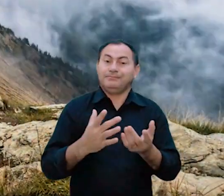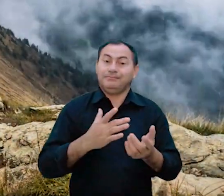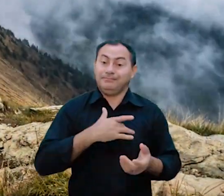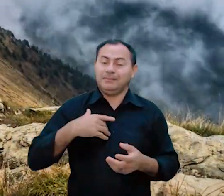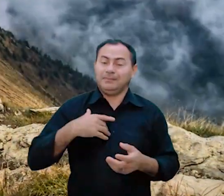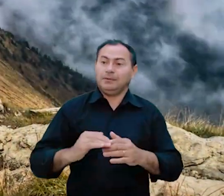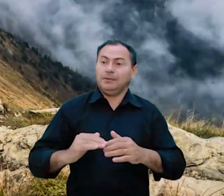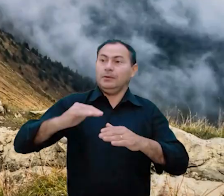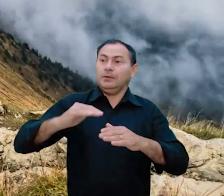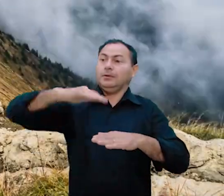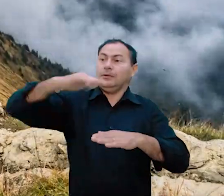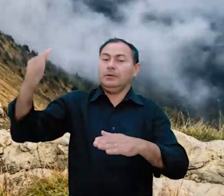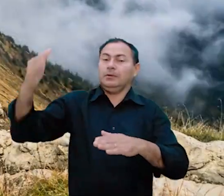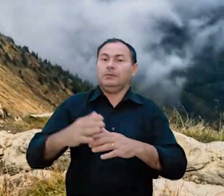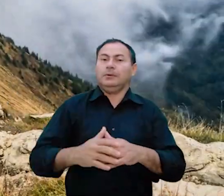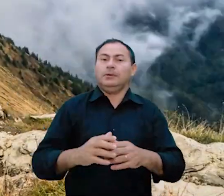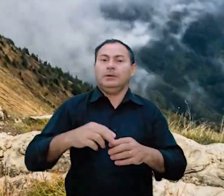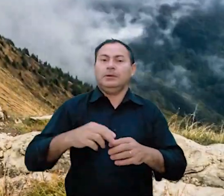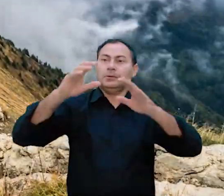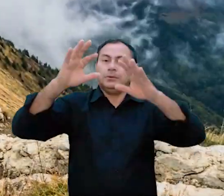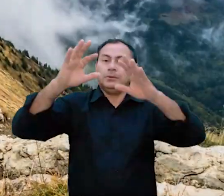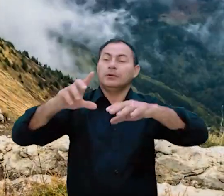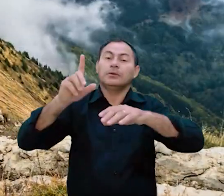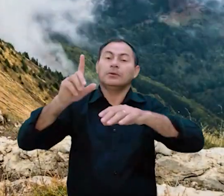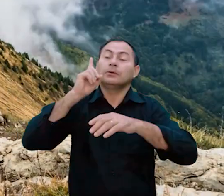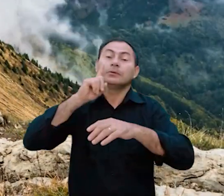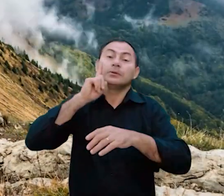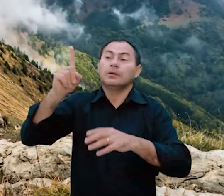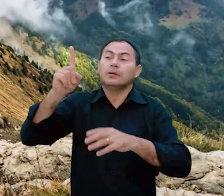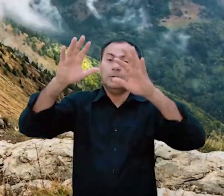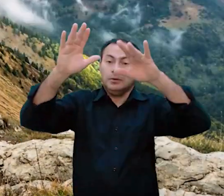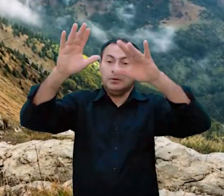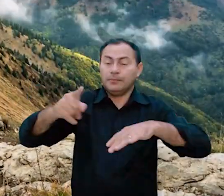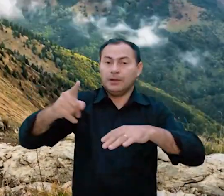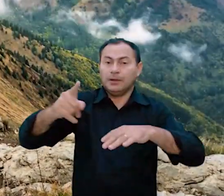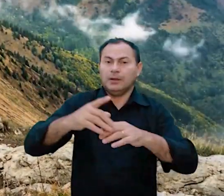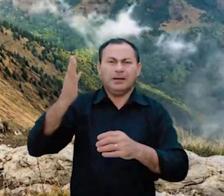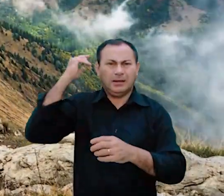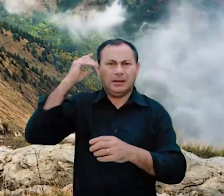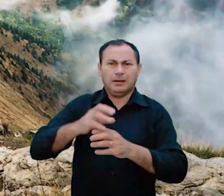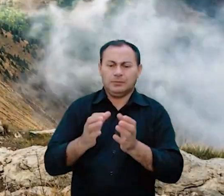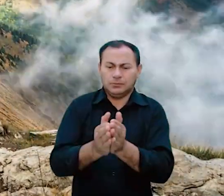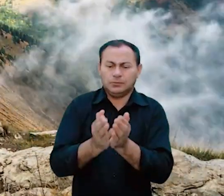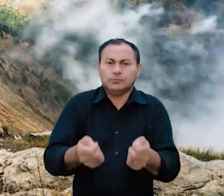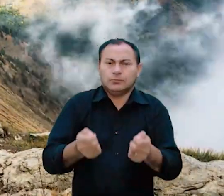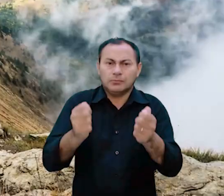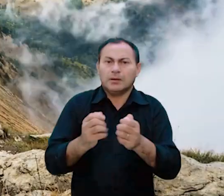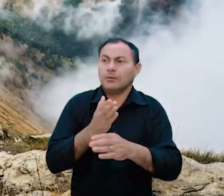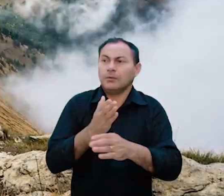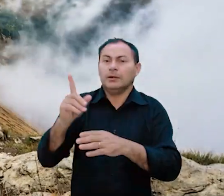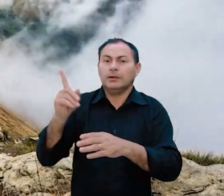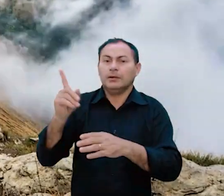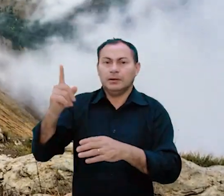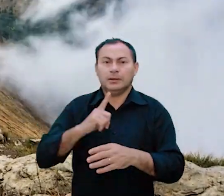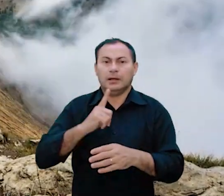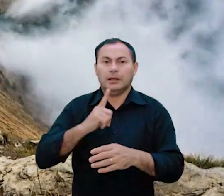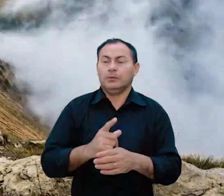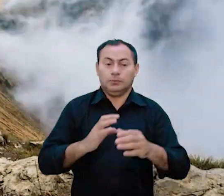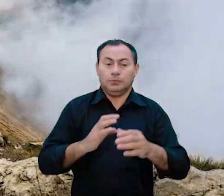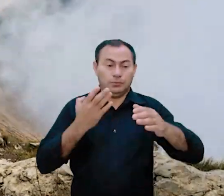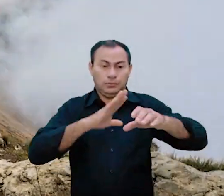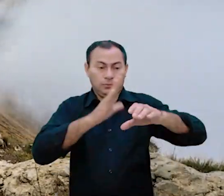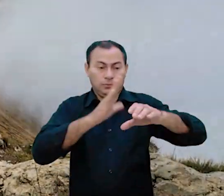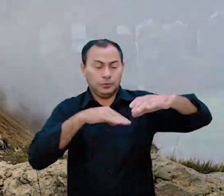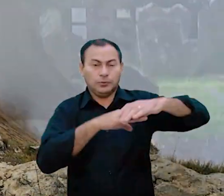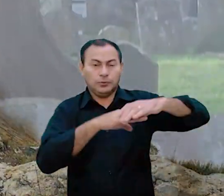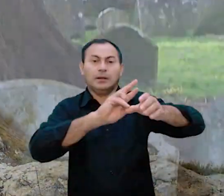hein? No topo do Monte Donner, em Nevada, nos Estados Unidos, por onde as antigas carroças costumavam passar, existe